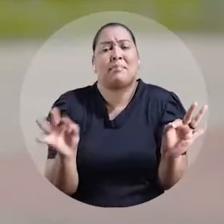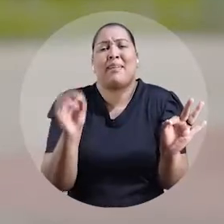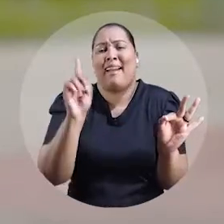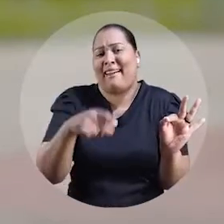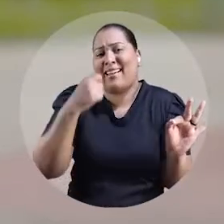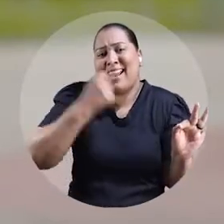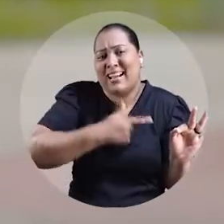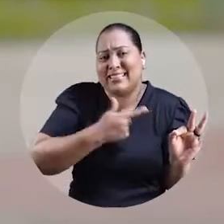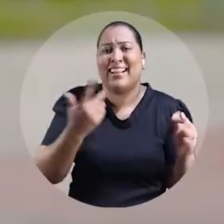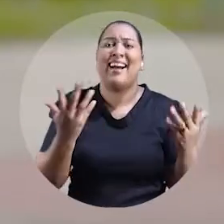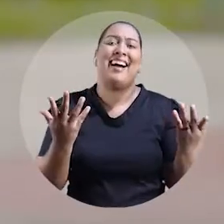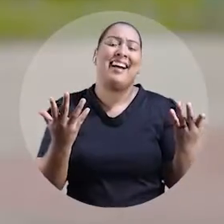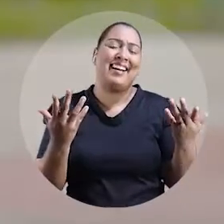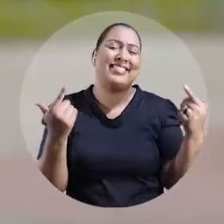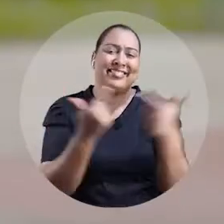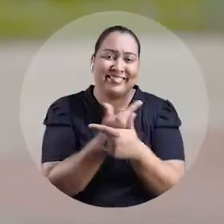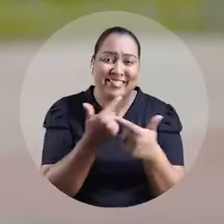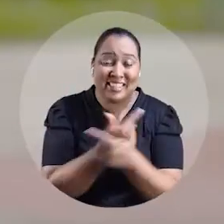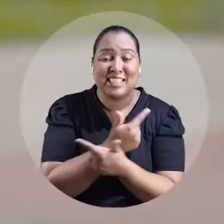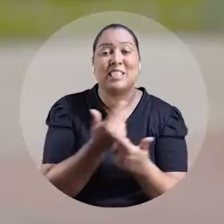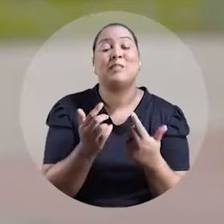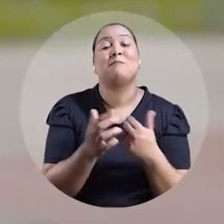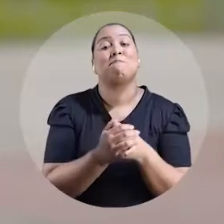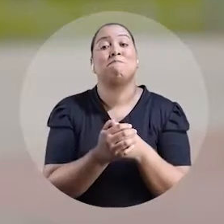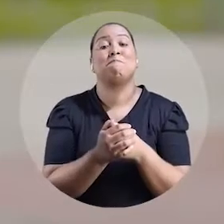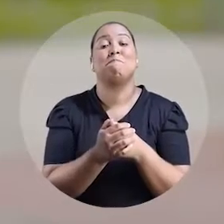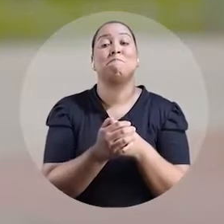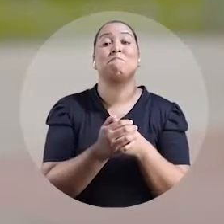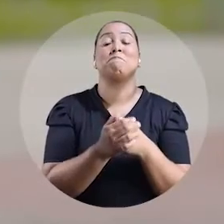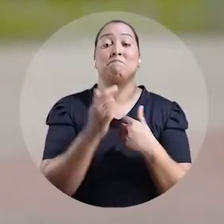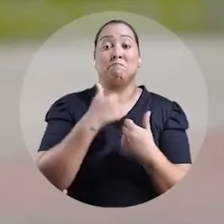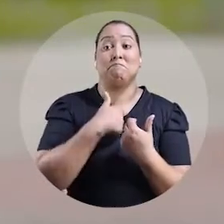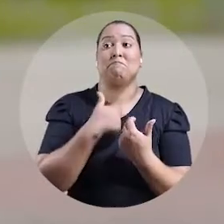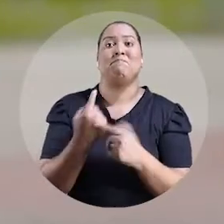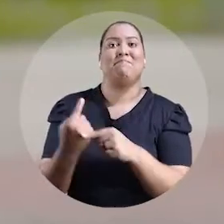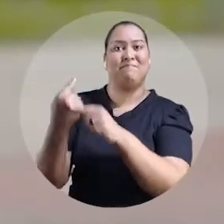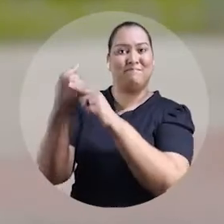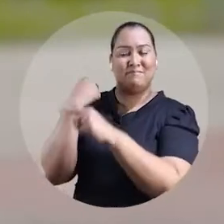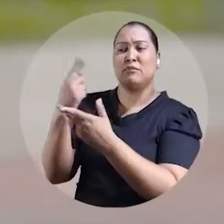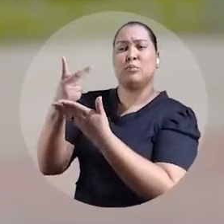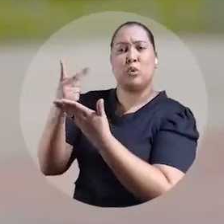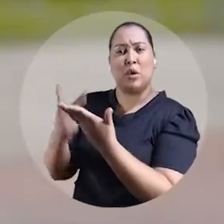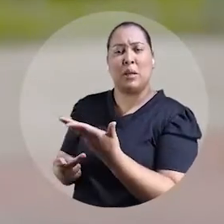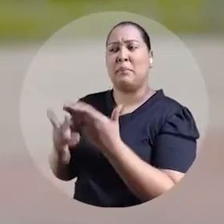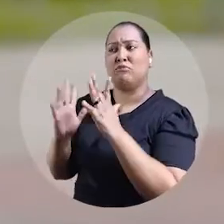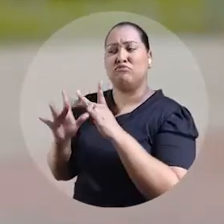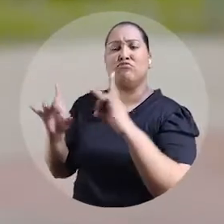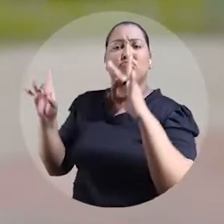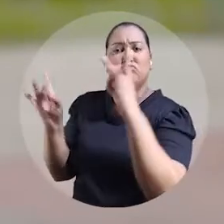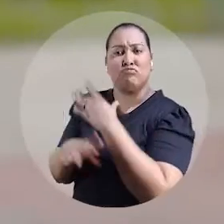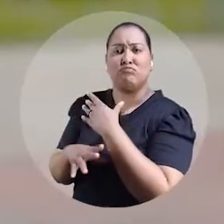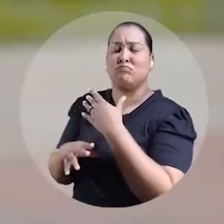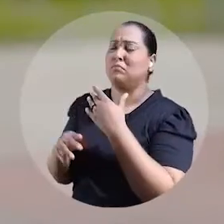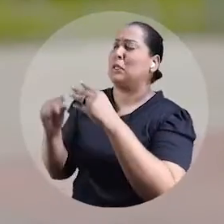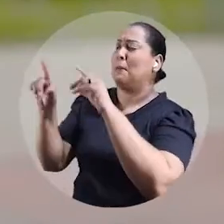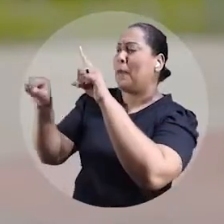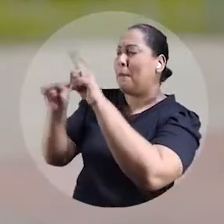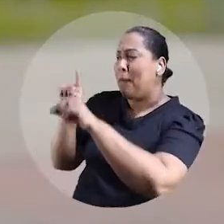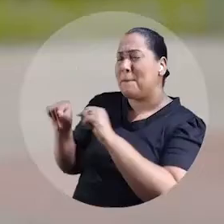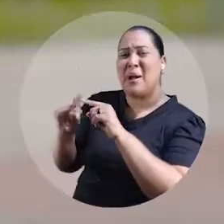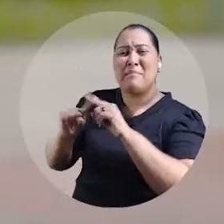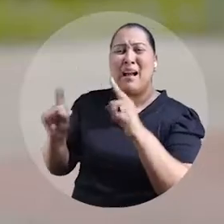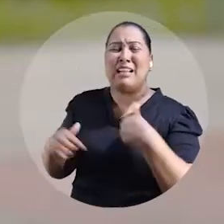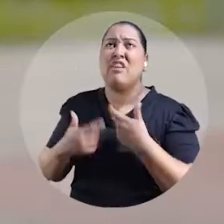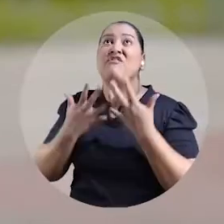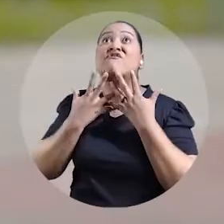deles bem-humorados, e que, enfim, foi uma seleção que eu fiz, que não tinha nem muita pretensão,